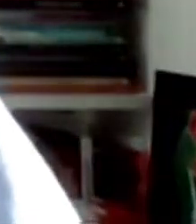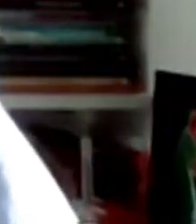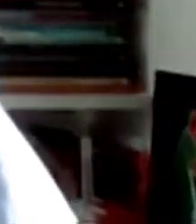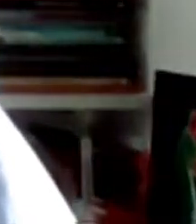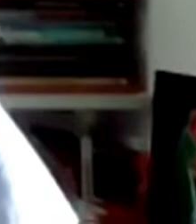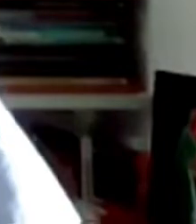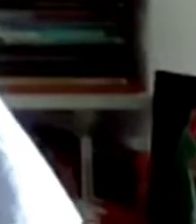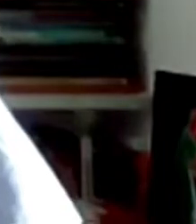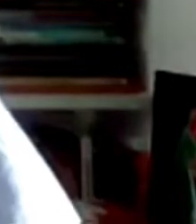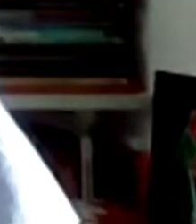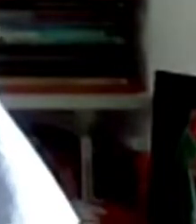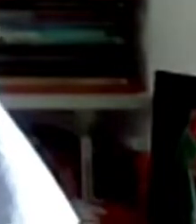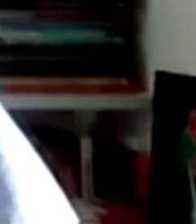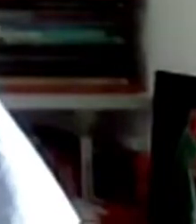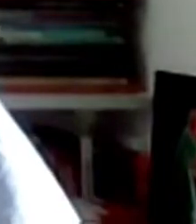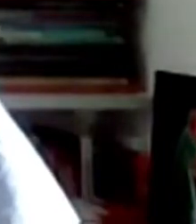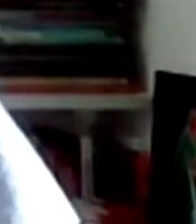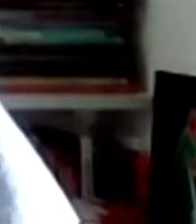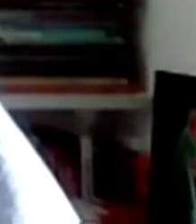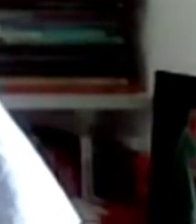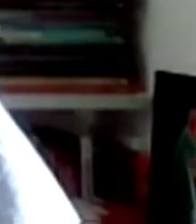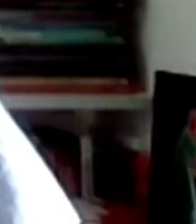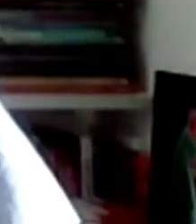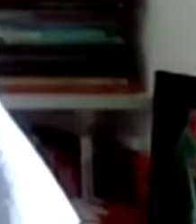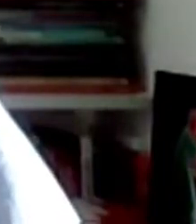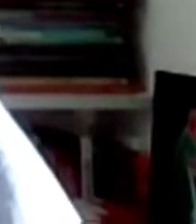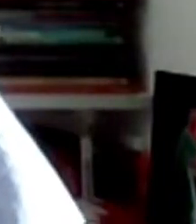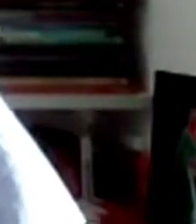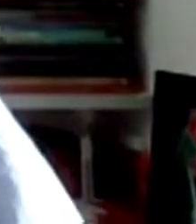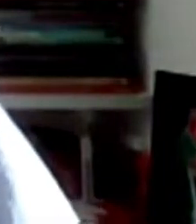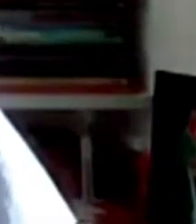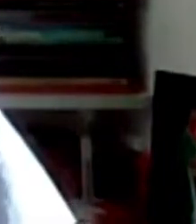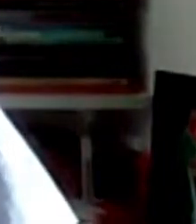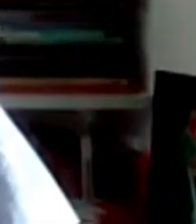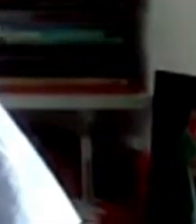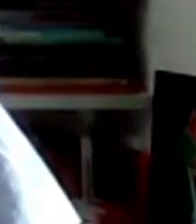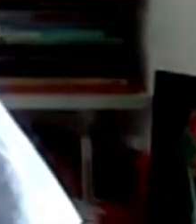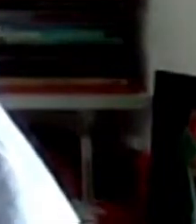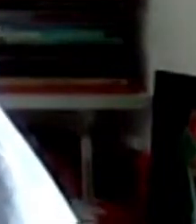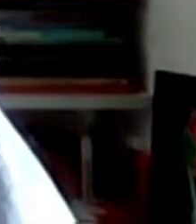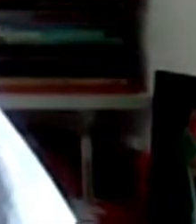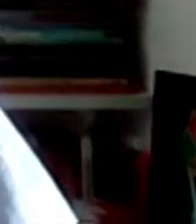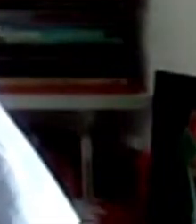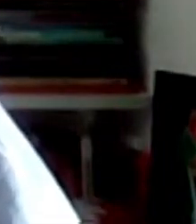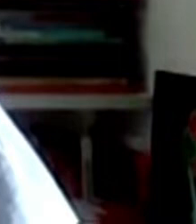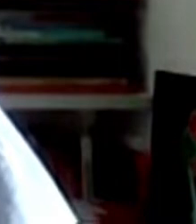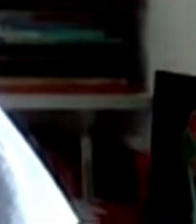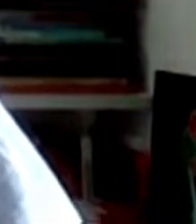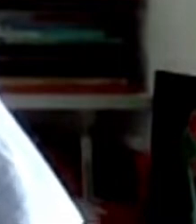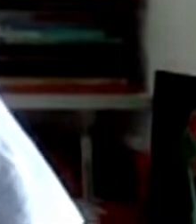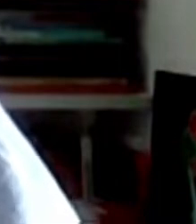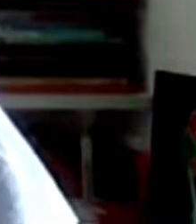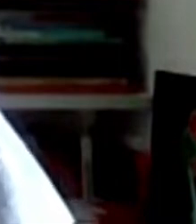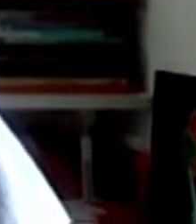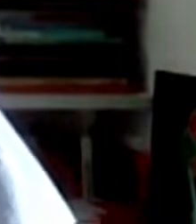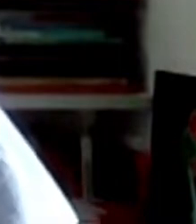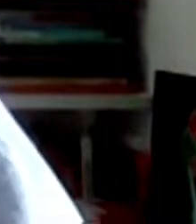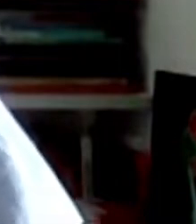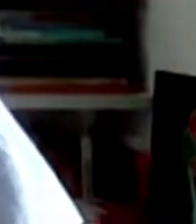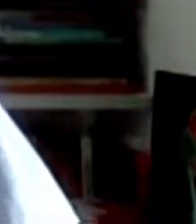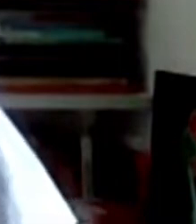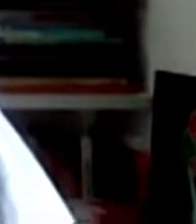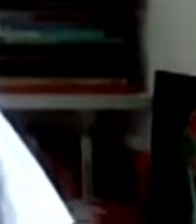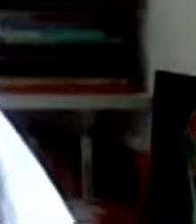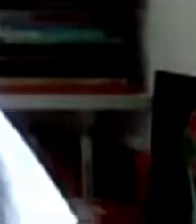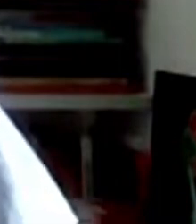do magistério, da Lei Municipal 12.987 de 2007, garantindo, né, você faz uma alteração no artigo 2º, inciso